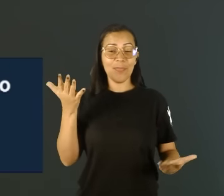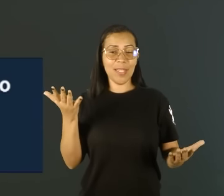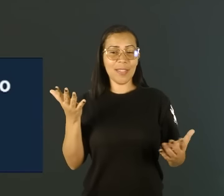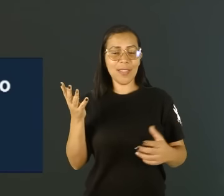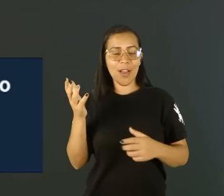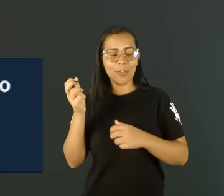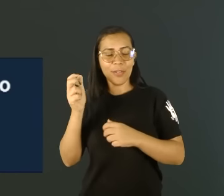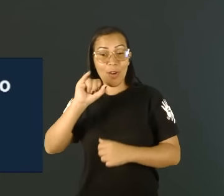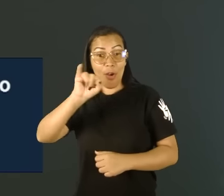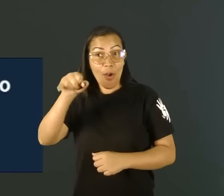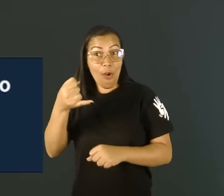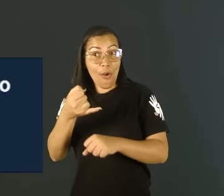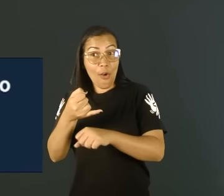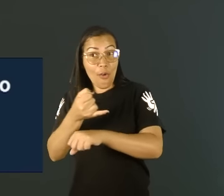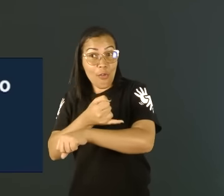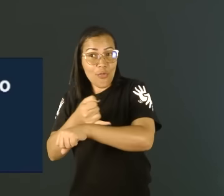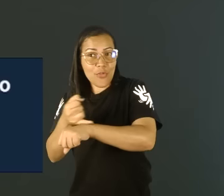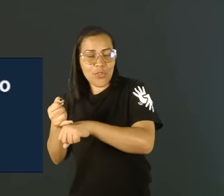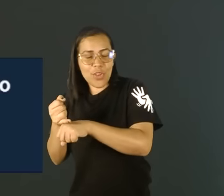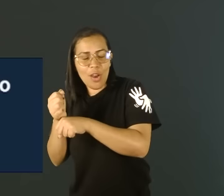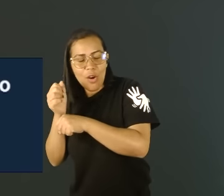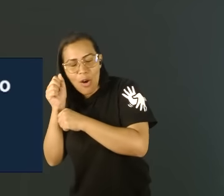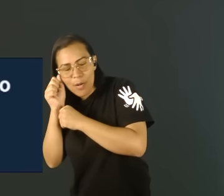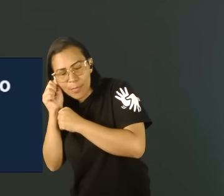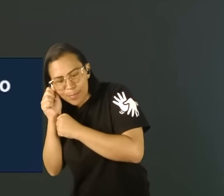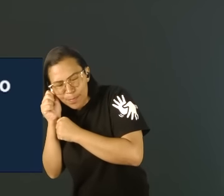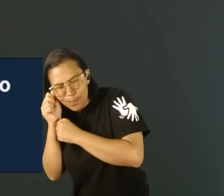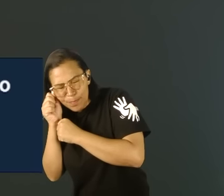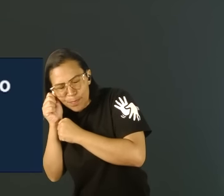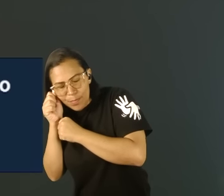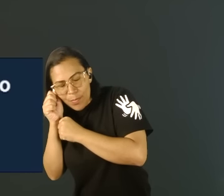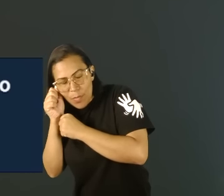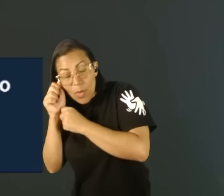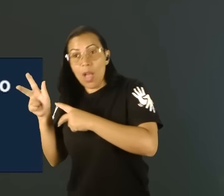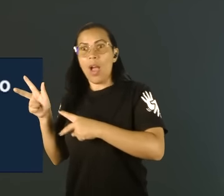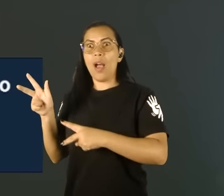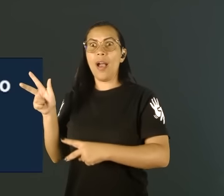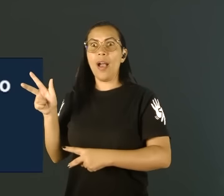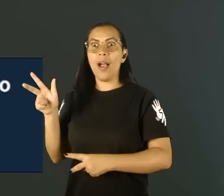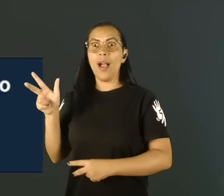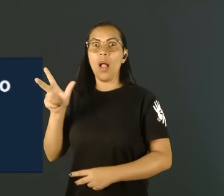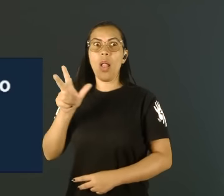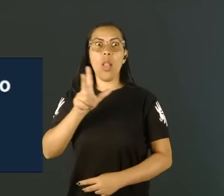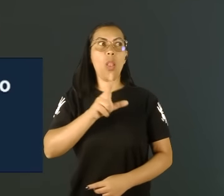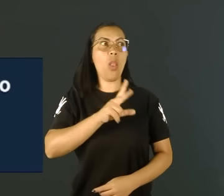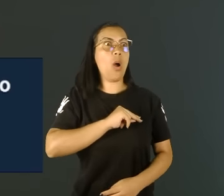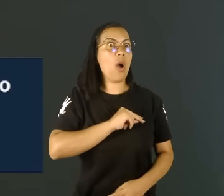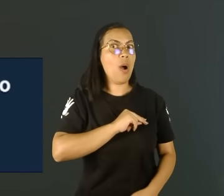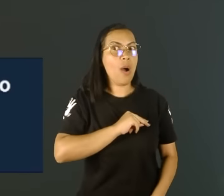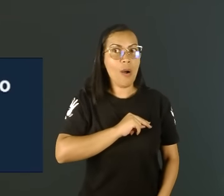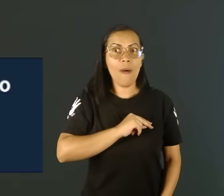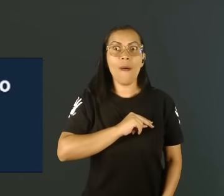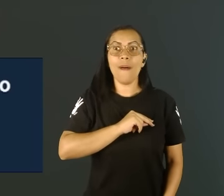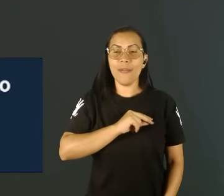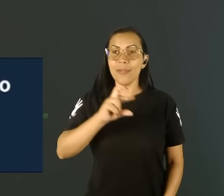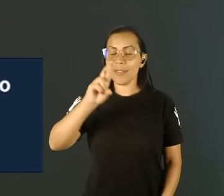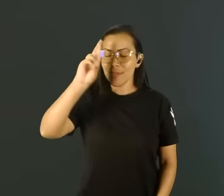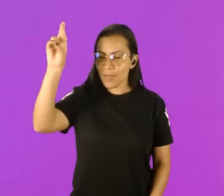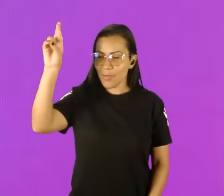Senhor está nesse lugar, mas eu não sabia. Amém? Curve sua